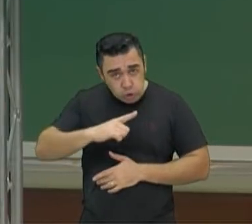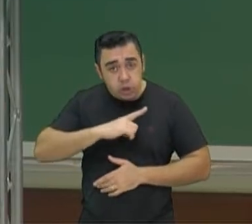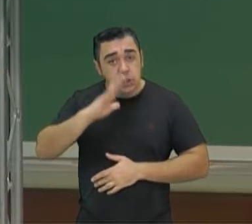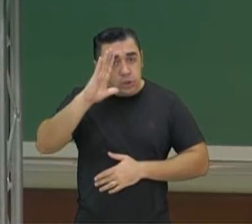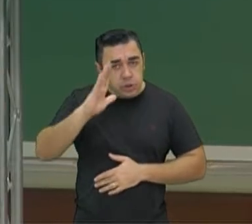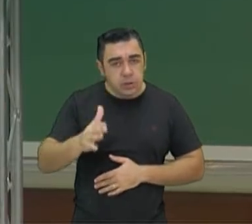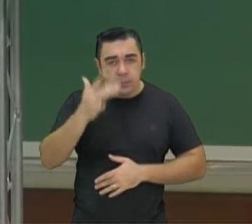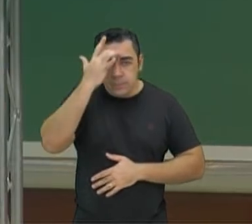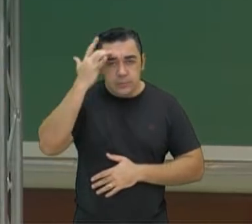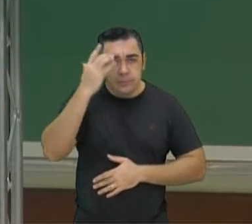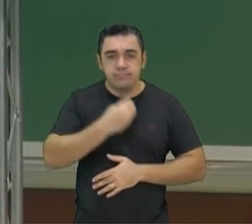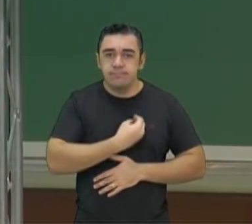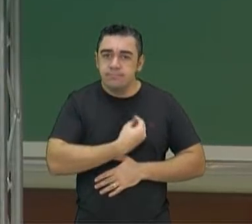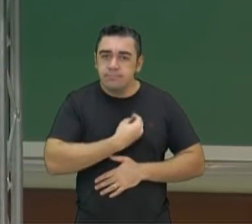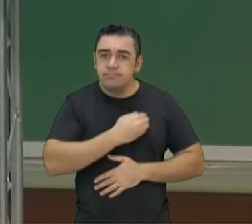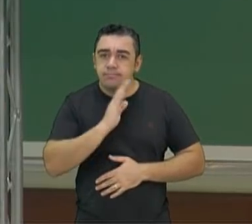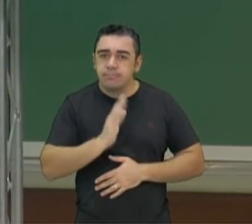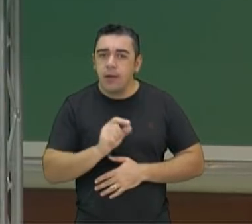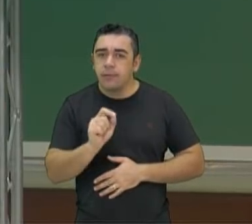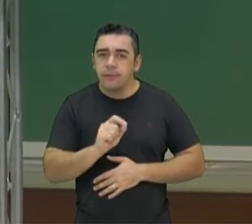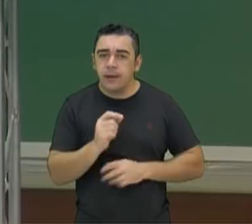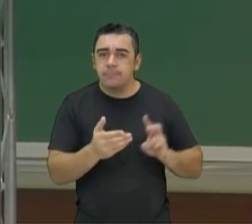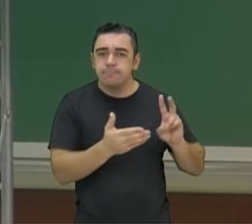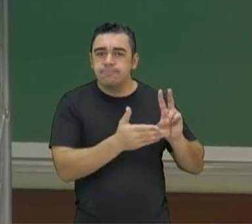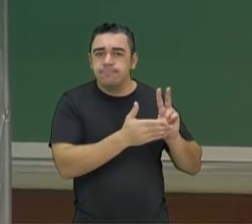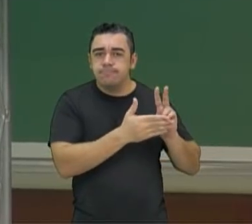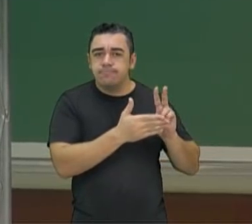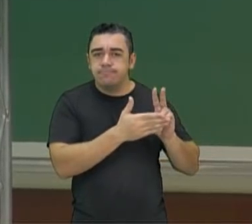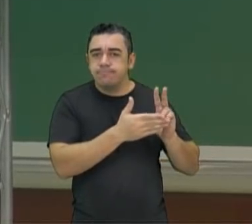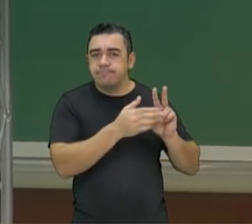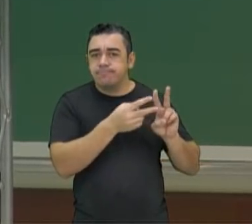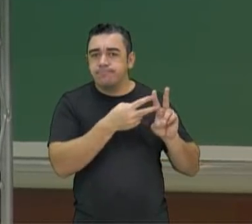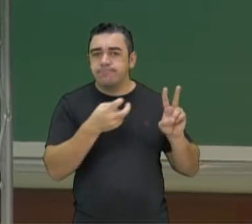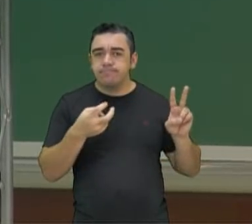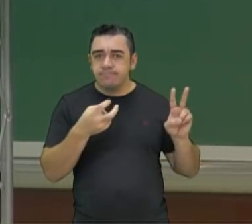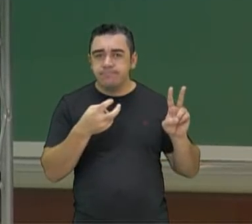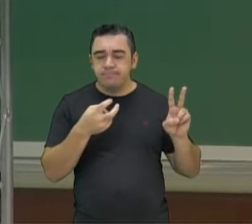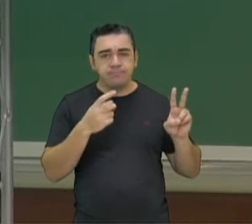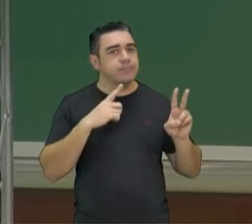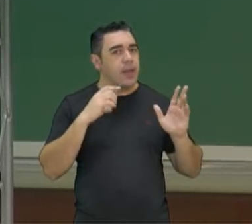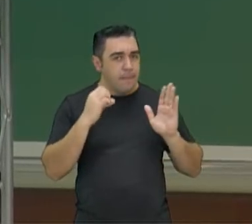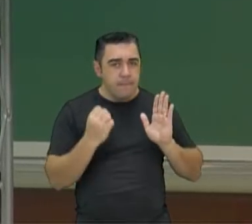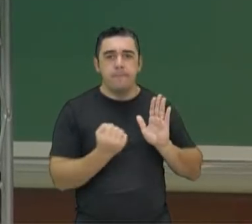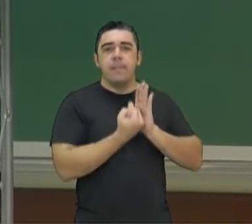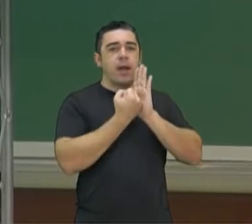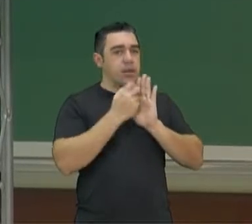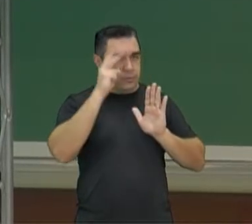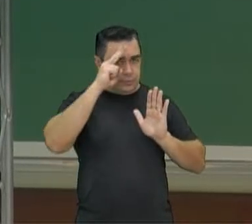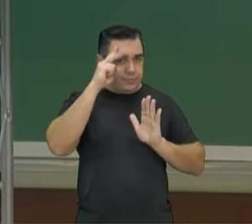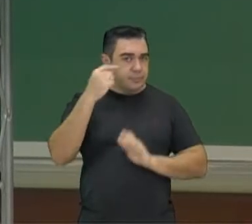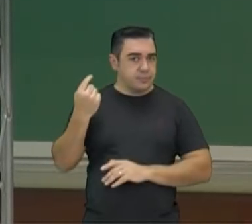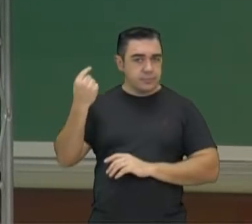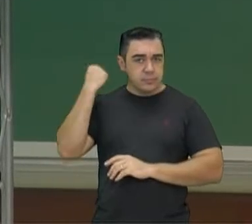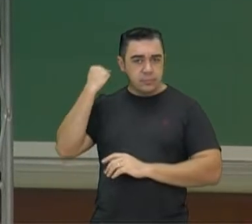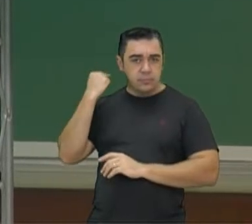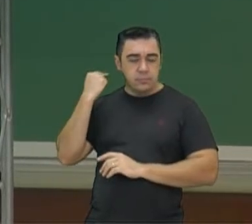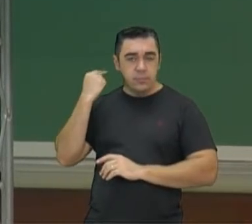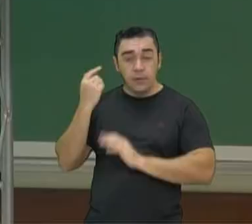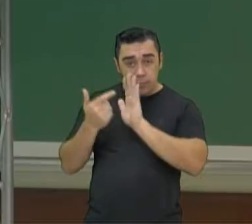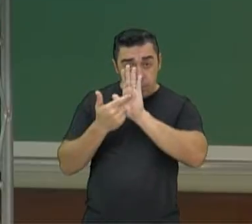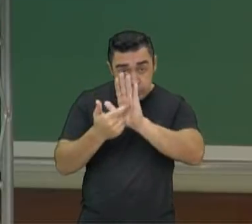lá, né? Então, veja, alguns marcos importantes no contexto histórico. Vou pegar um pouquinho da história